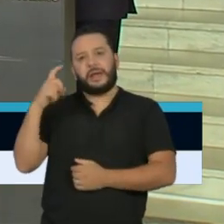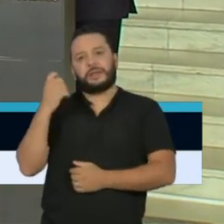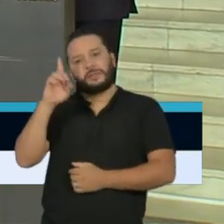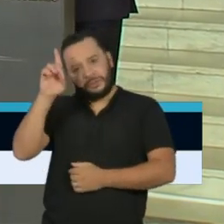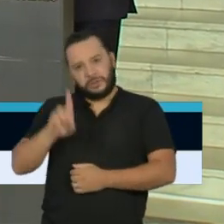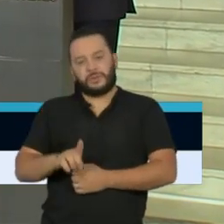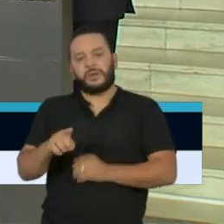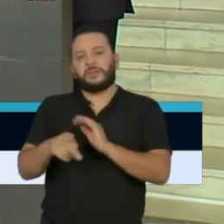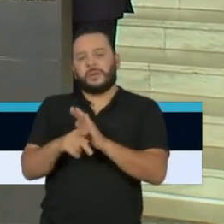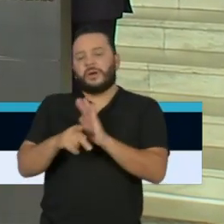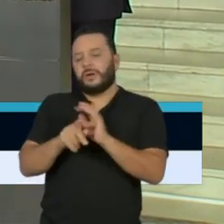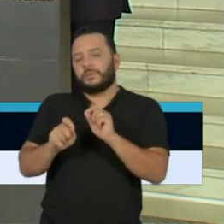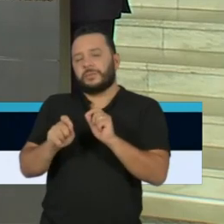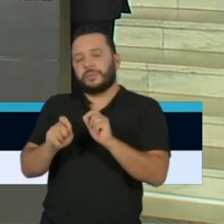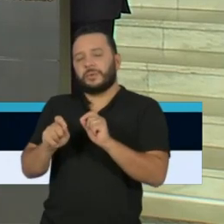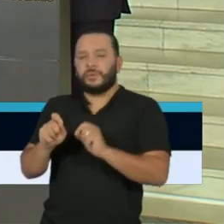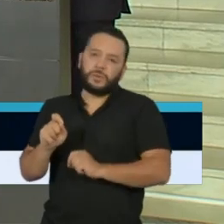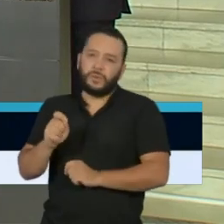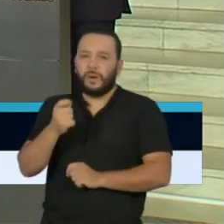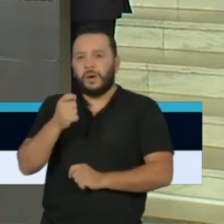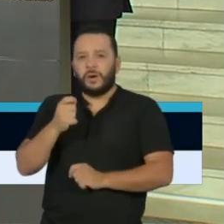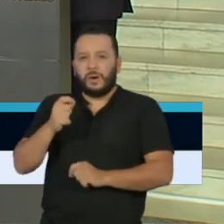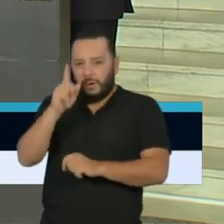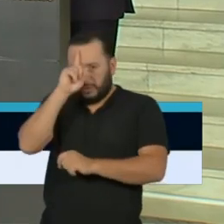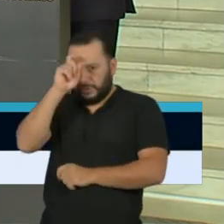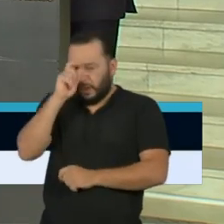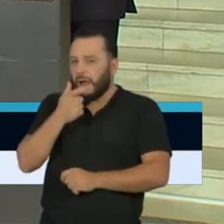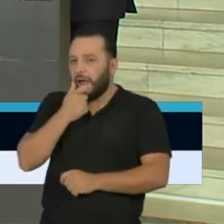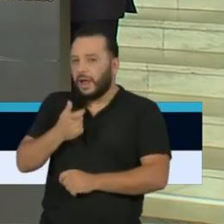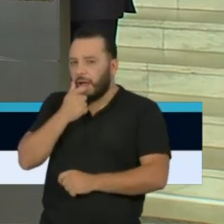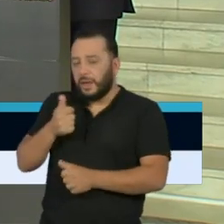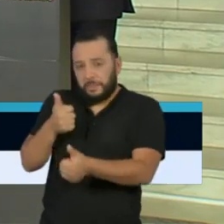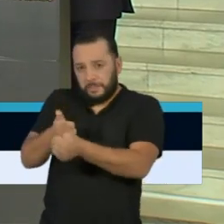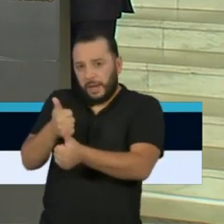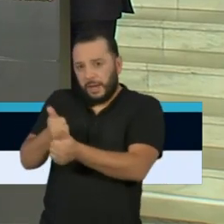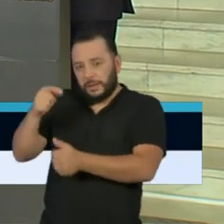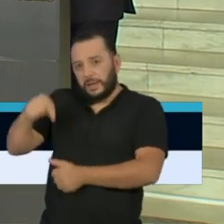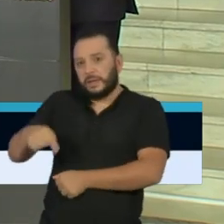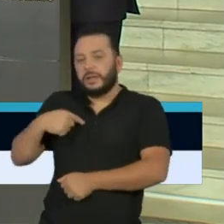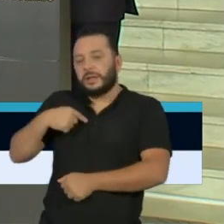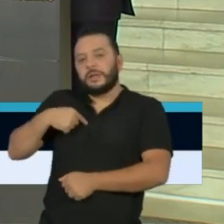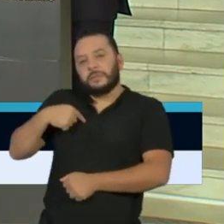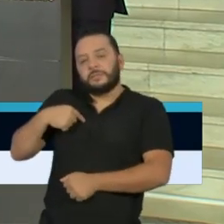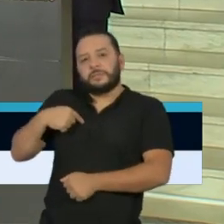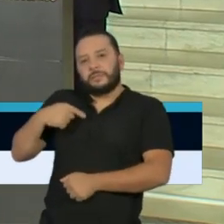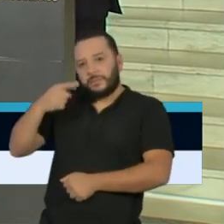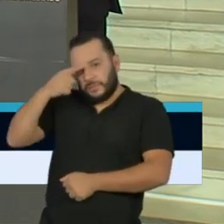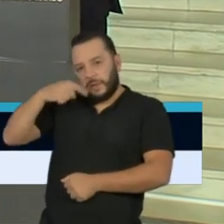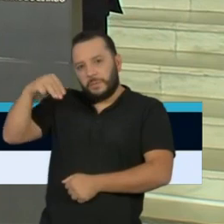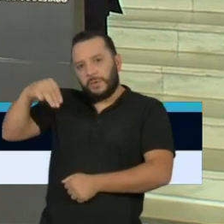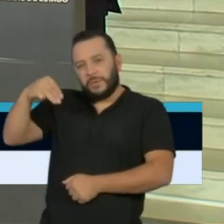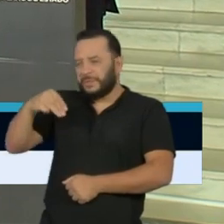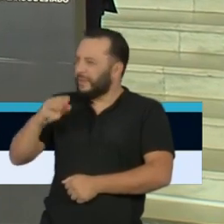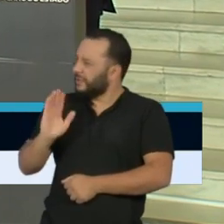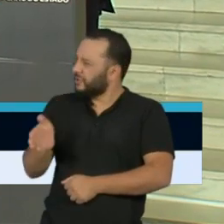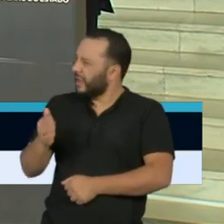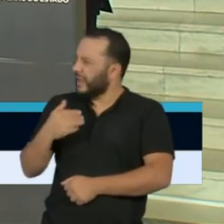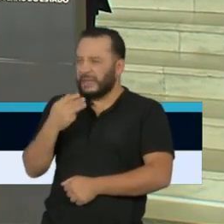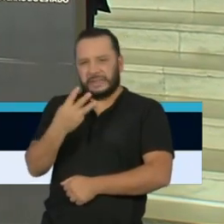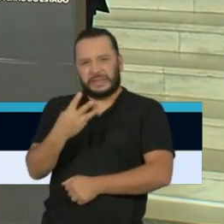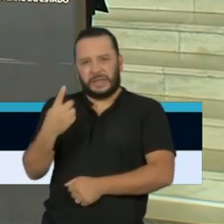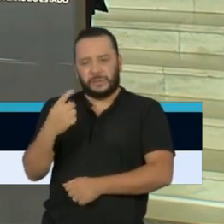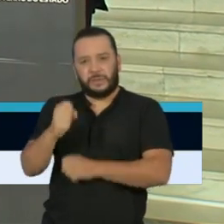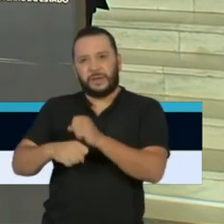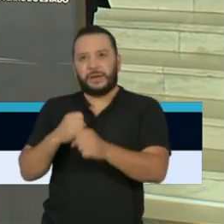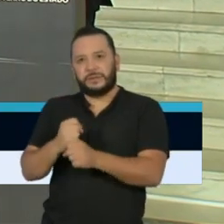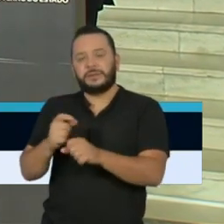lado, no Morumbi, onde se localiza o Palácio dos Bandeirantes em São Paulo, por 31 anos. E, se não me falha a memória, por 5 anos também